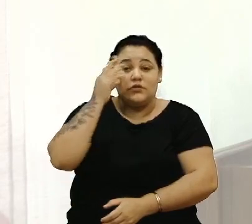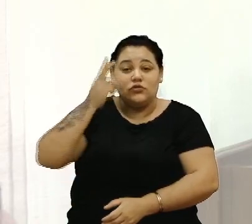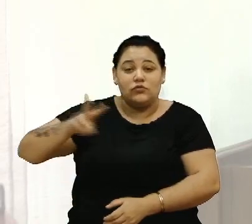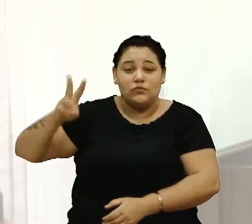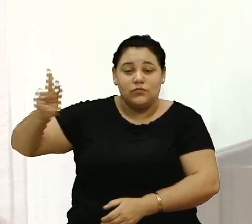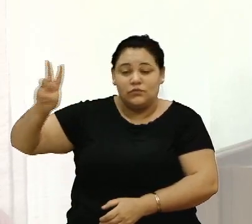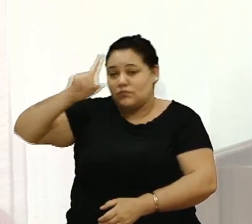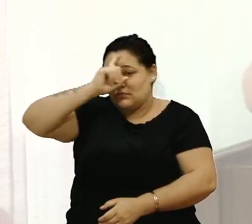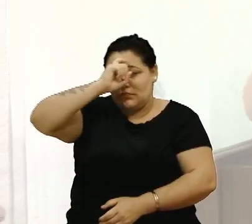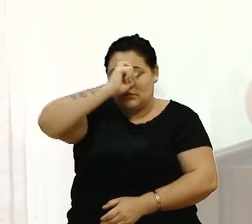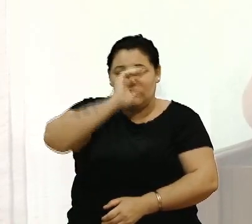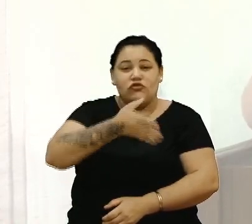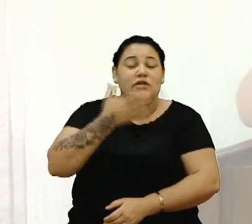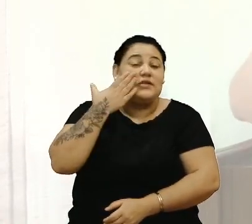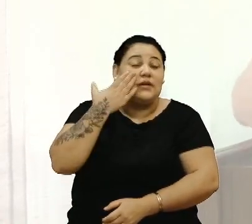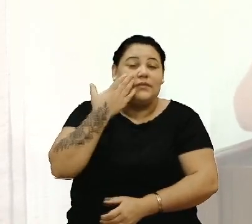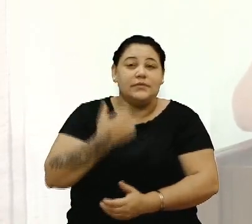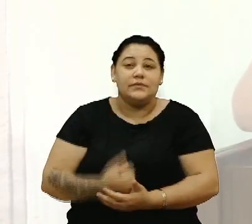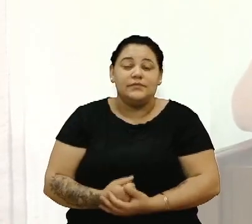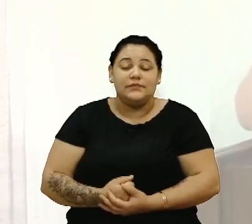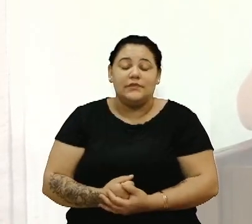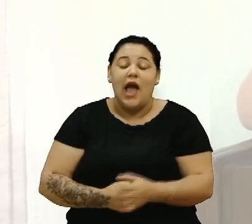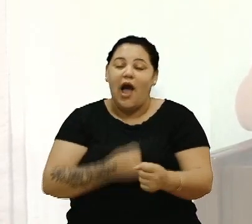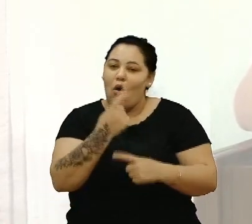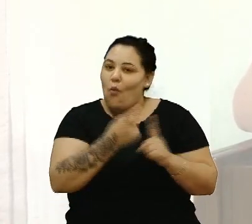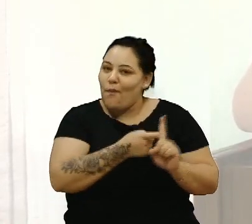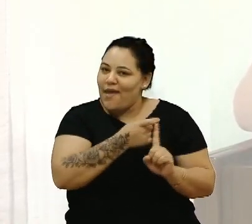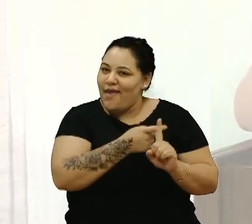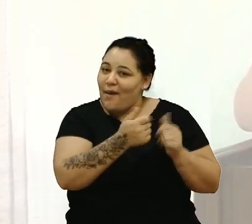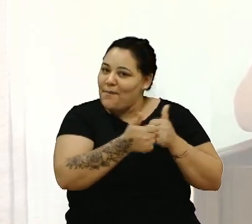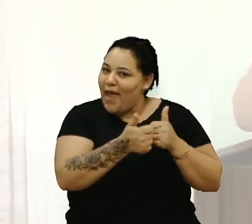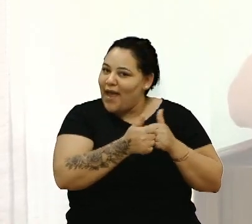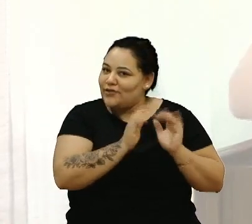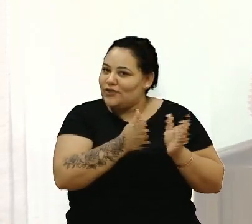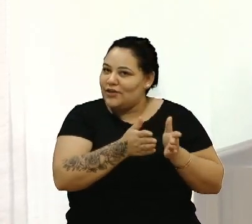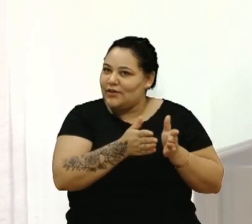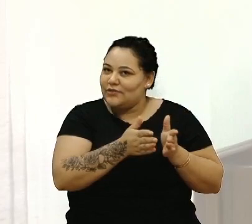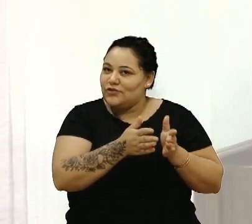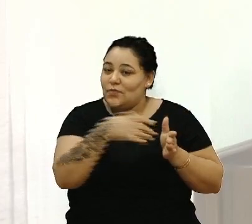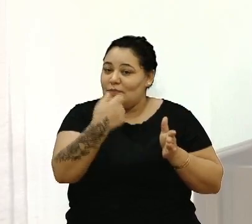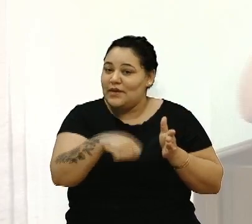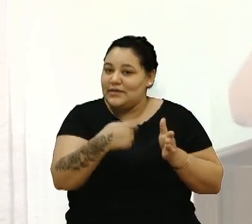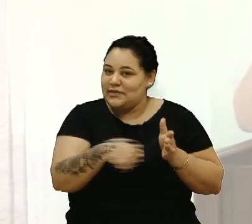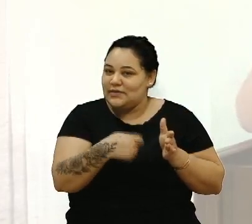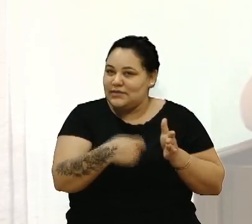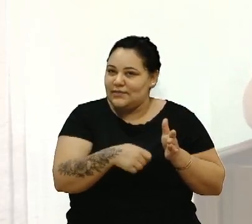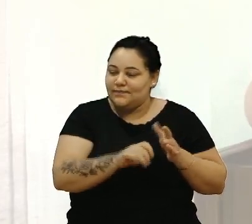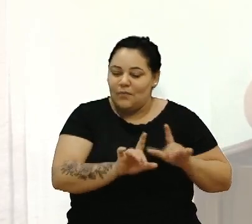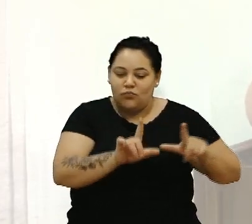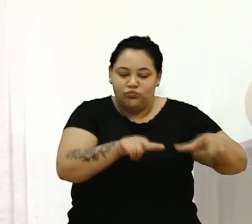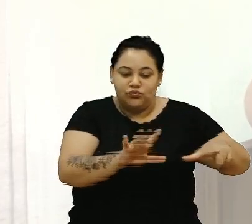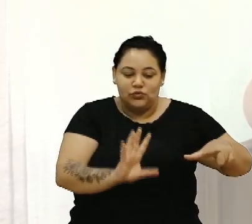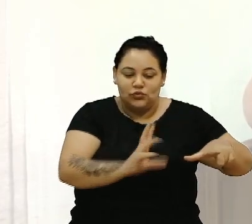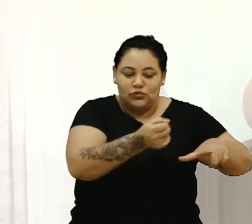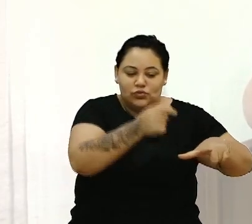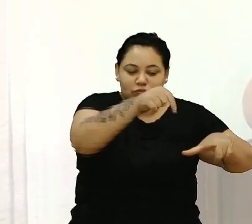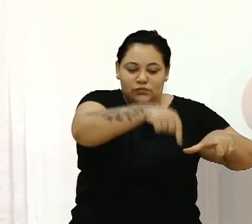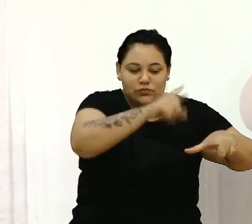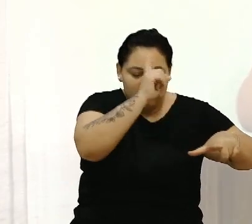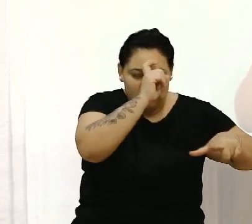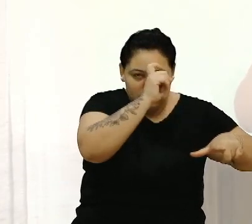que daqui poucos meses terá que ser transferida toda a unidade neonatal e